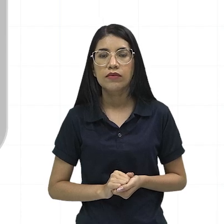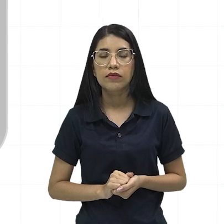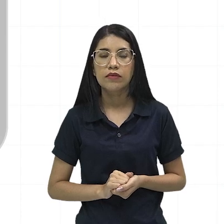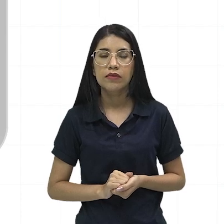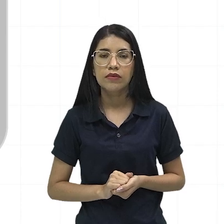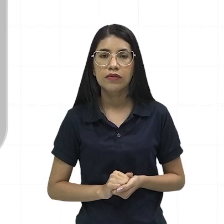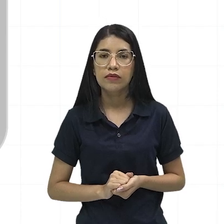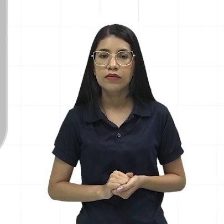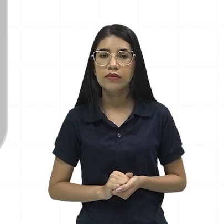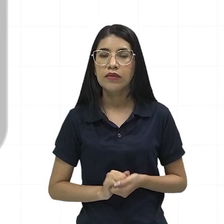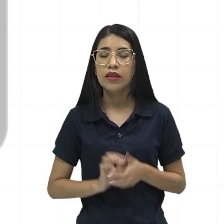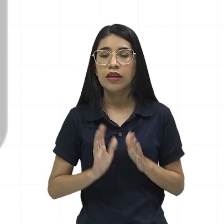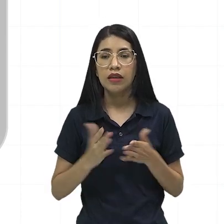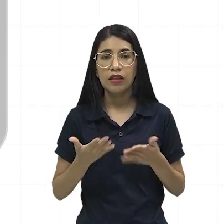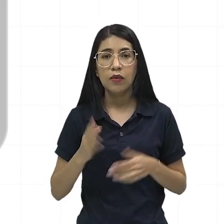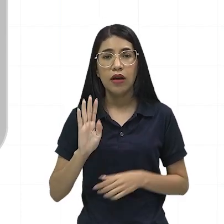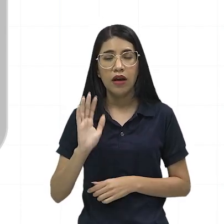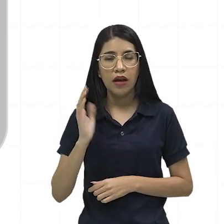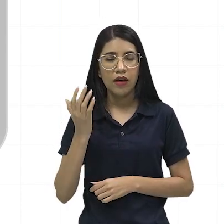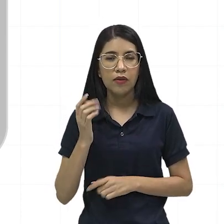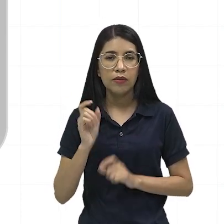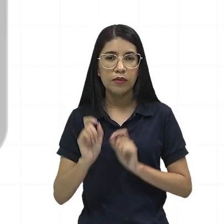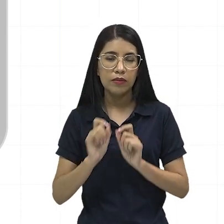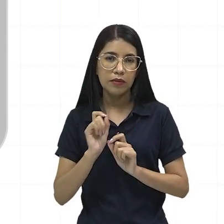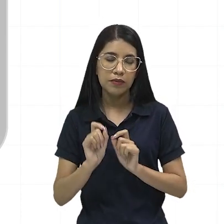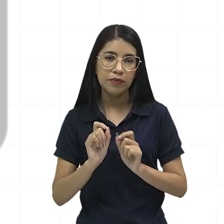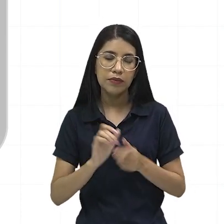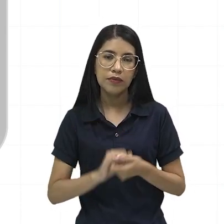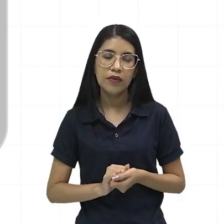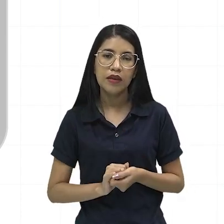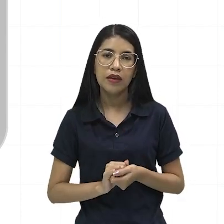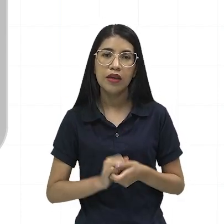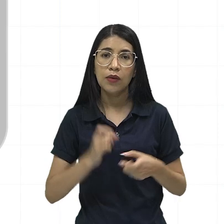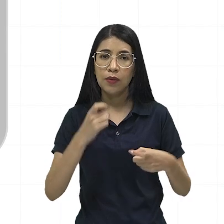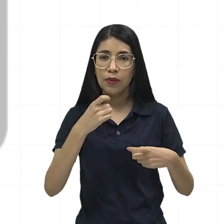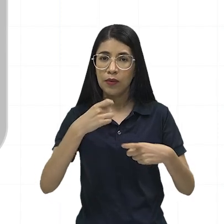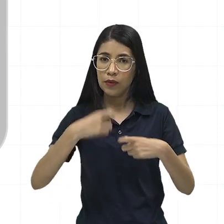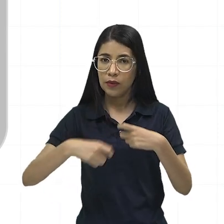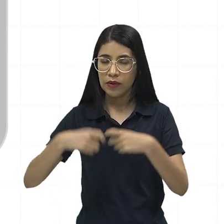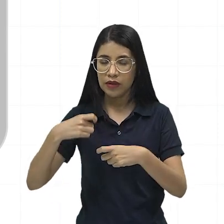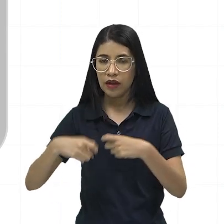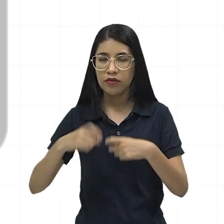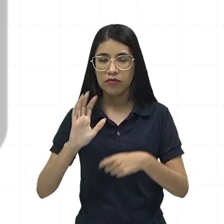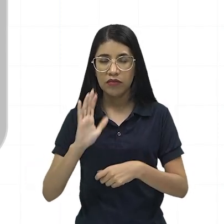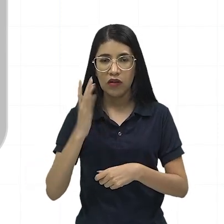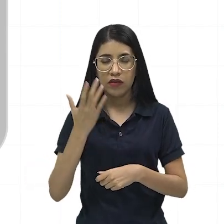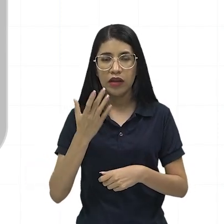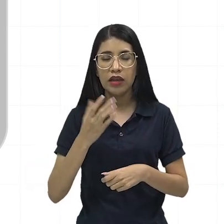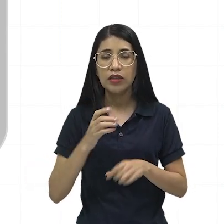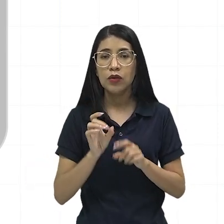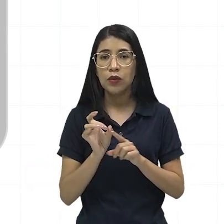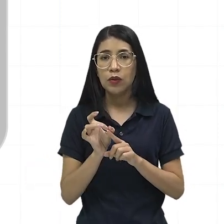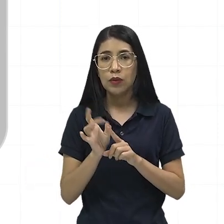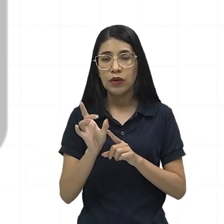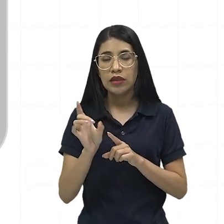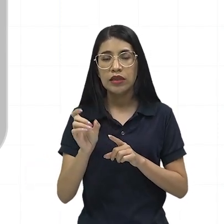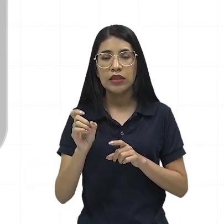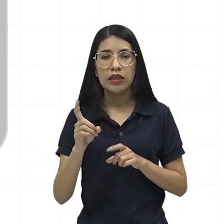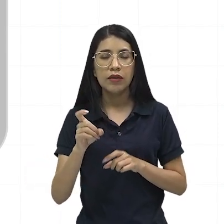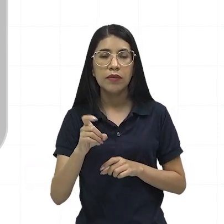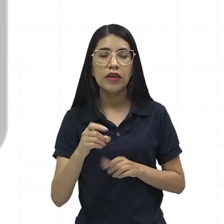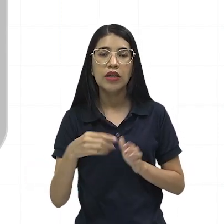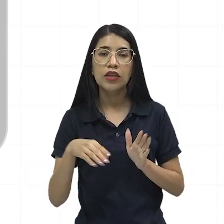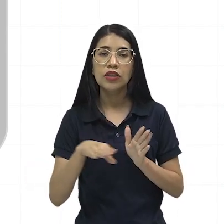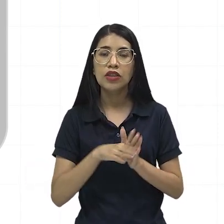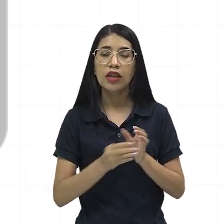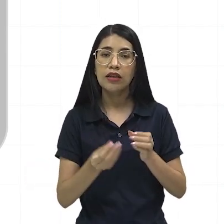vez que ocorre, né, essa relação sexual, esse sêmen ele vai chegar até